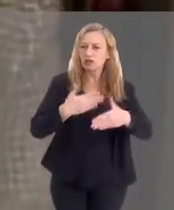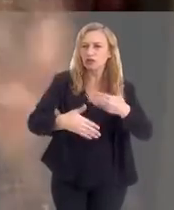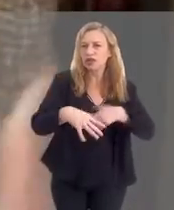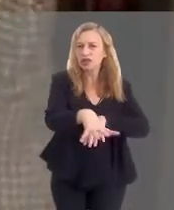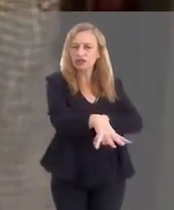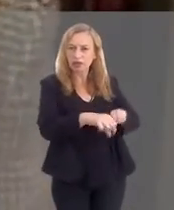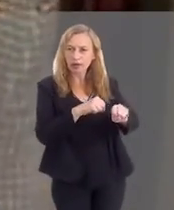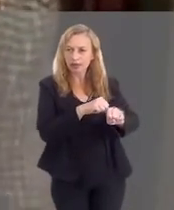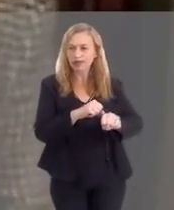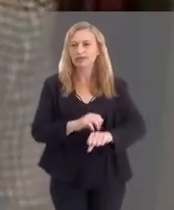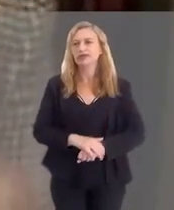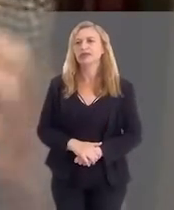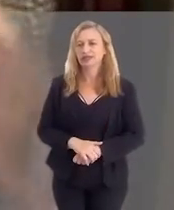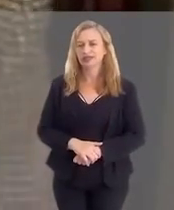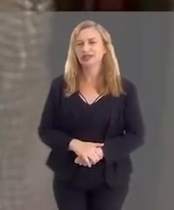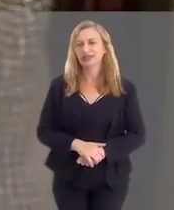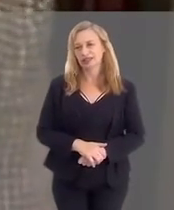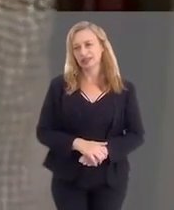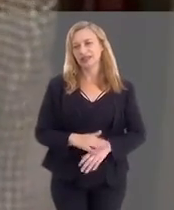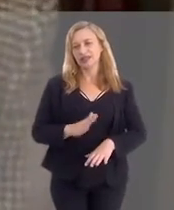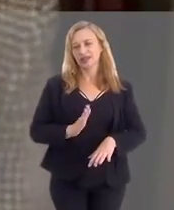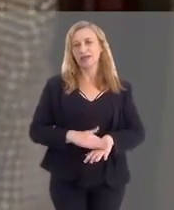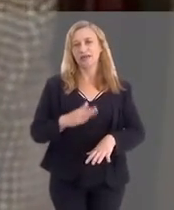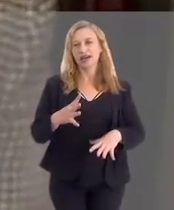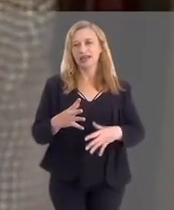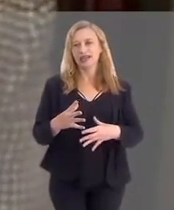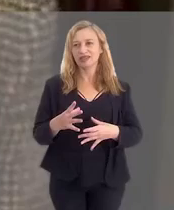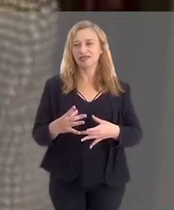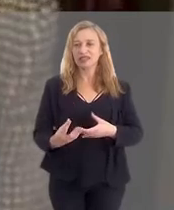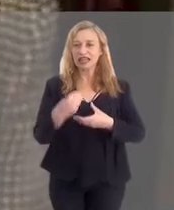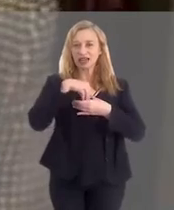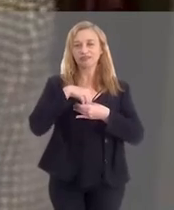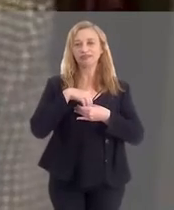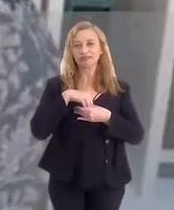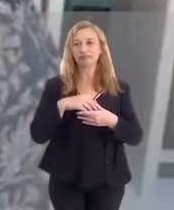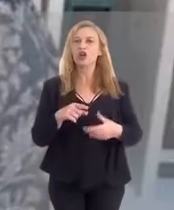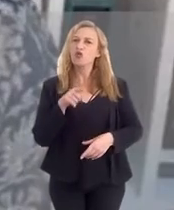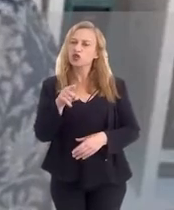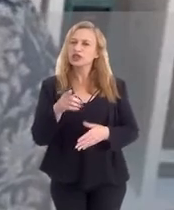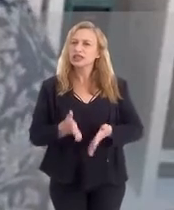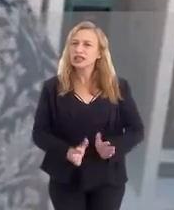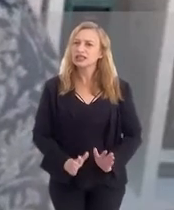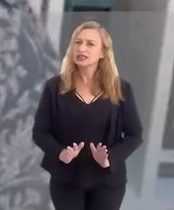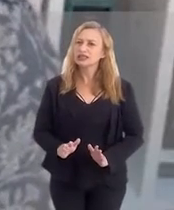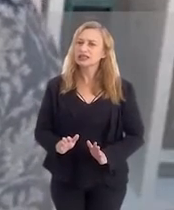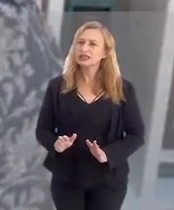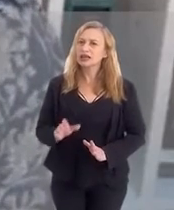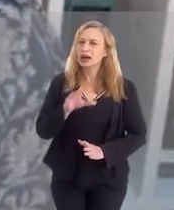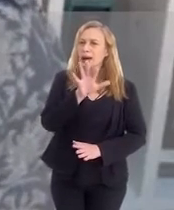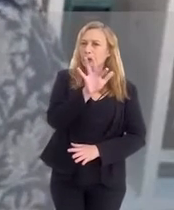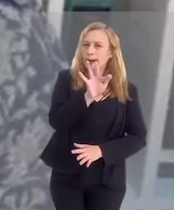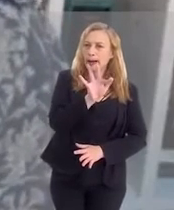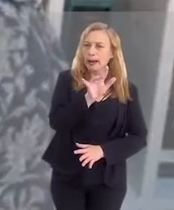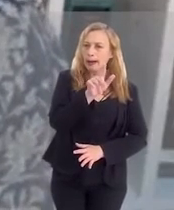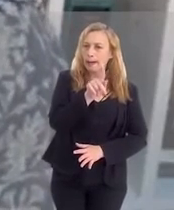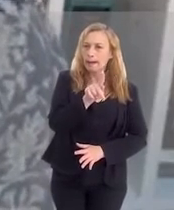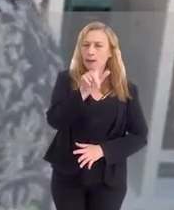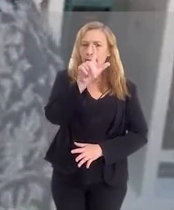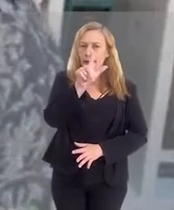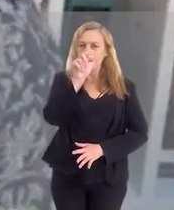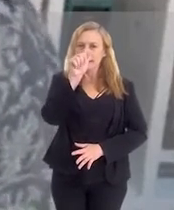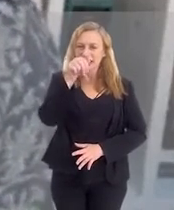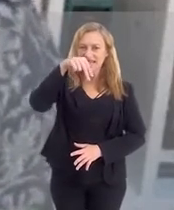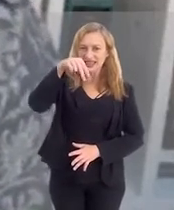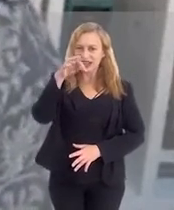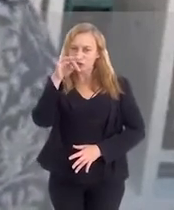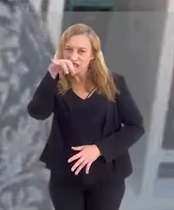de formação, de celebração, talvez seja a coisa que mais pulsa em mim. Agora, você nasceu e cresceu em Planaltina, numa